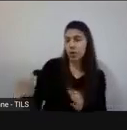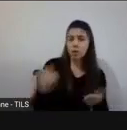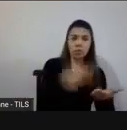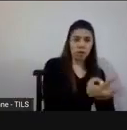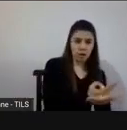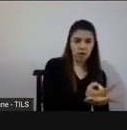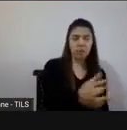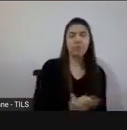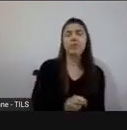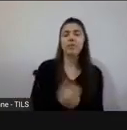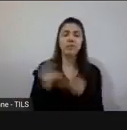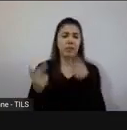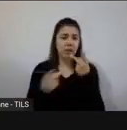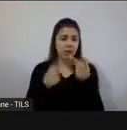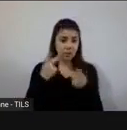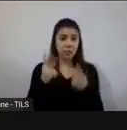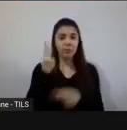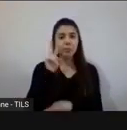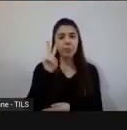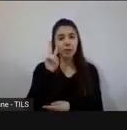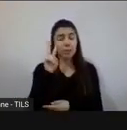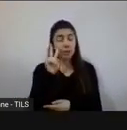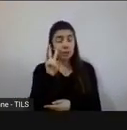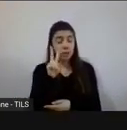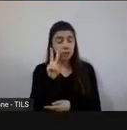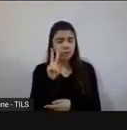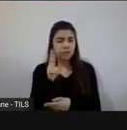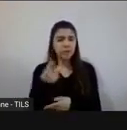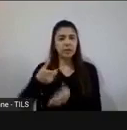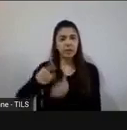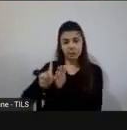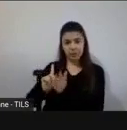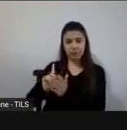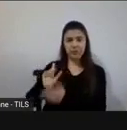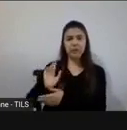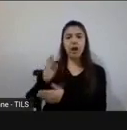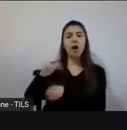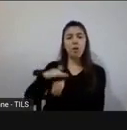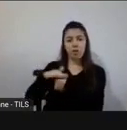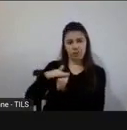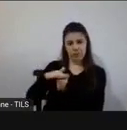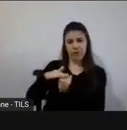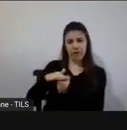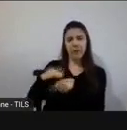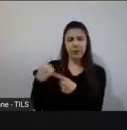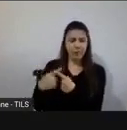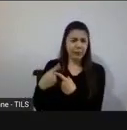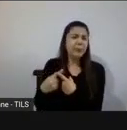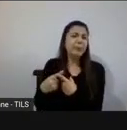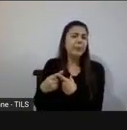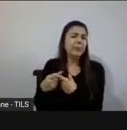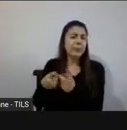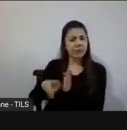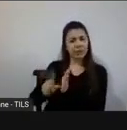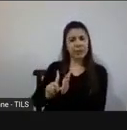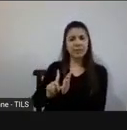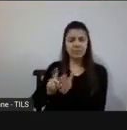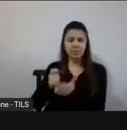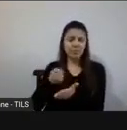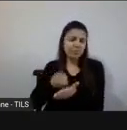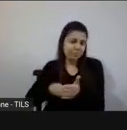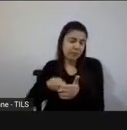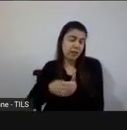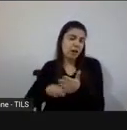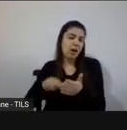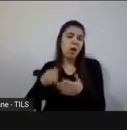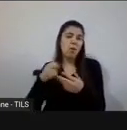nossa conversa que a gente teve antes da nossa live, porque a gente sempre tenta conversar um pouquinho antes para